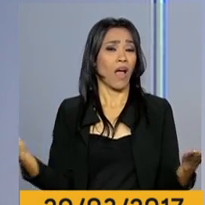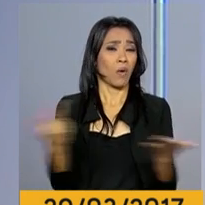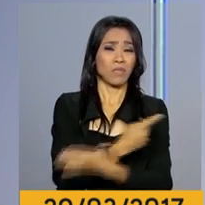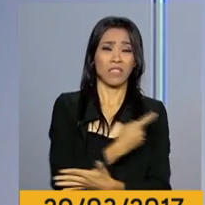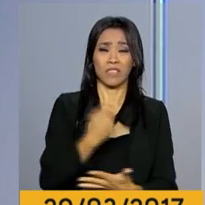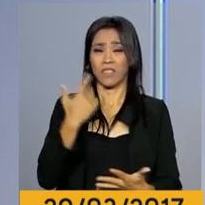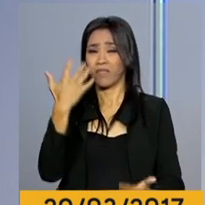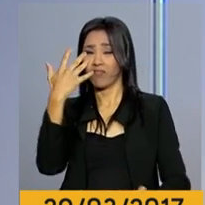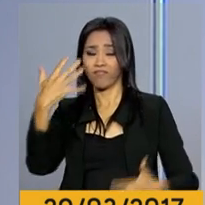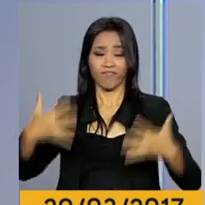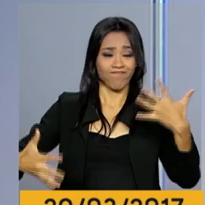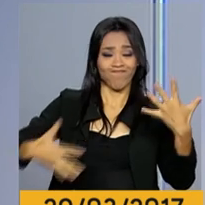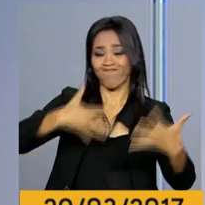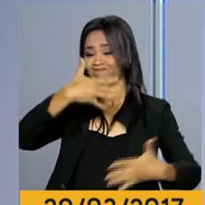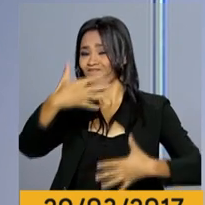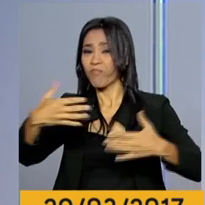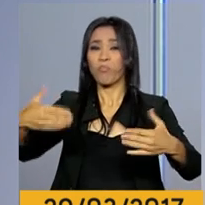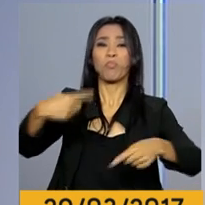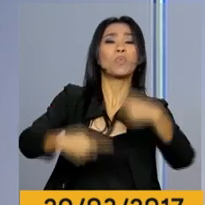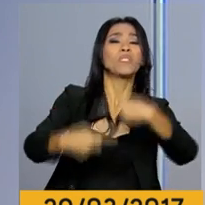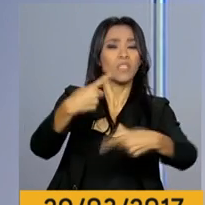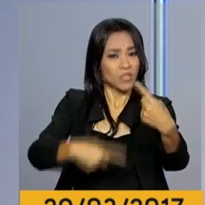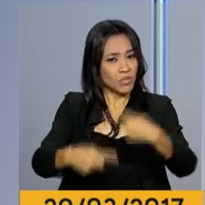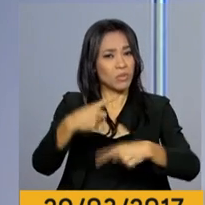político convenhamos doloroso